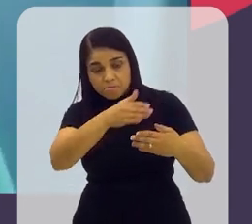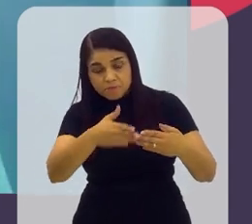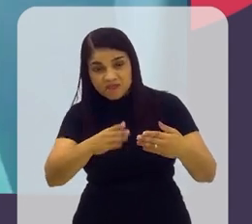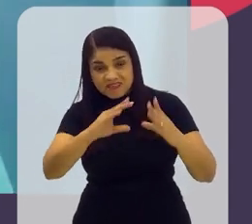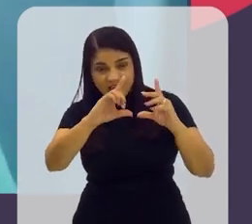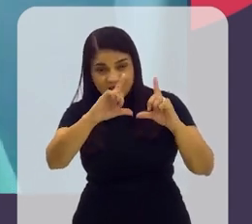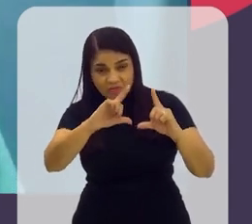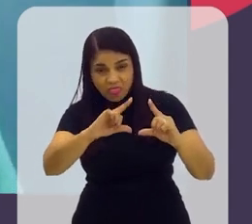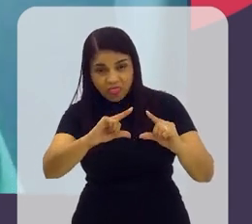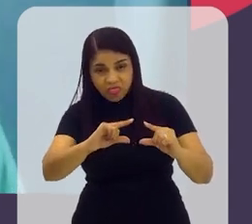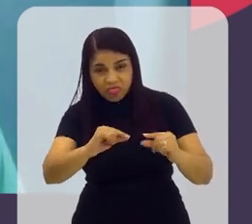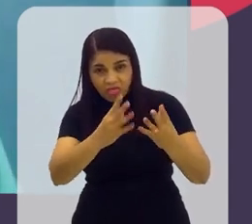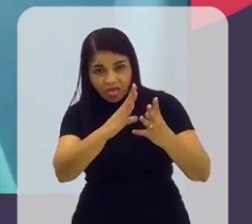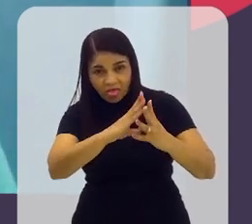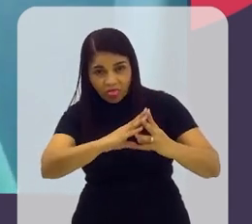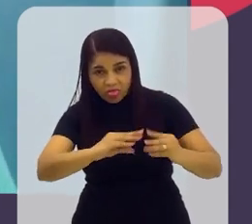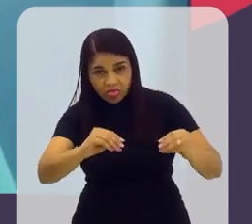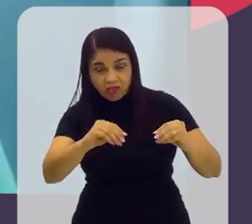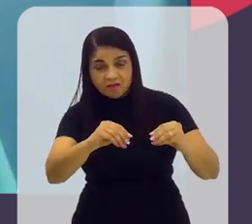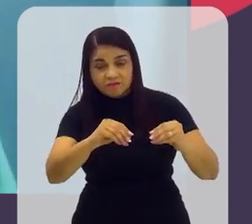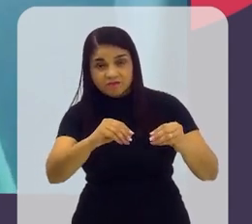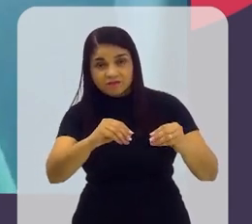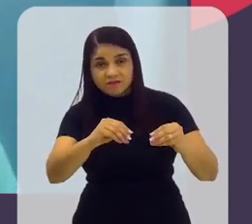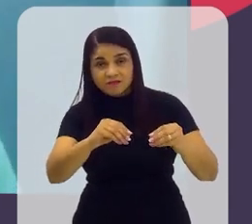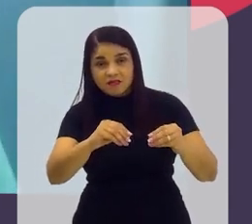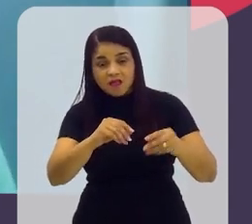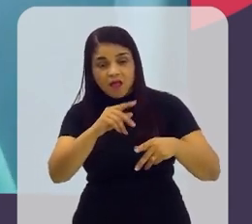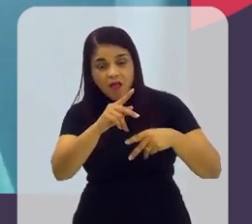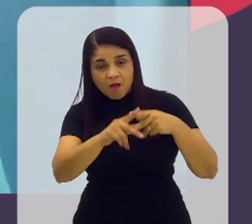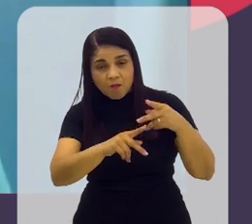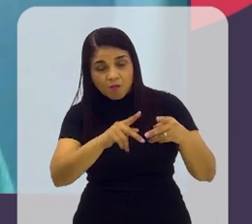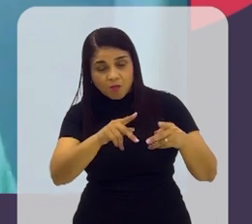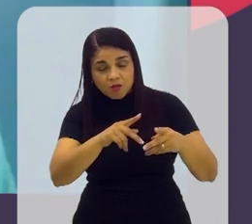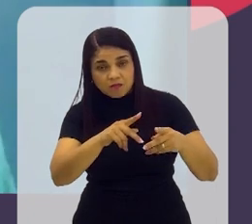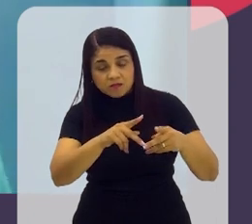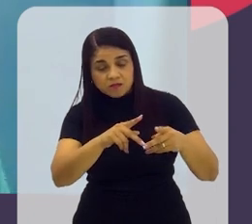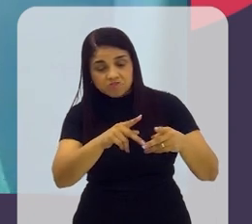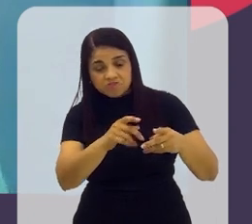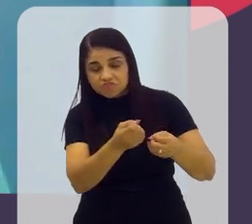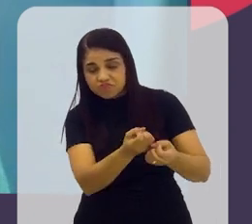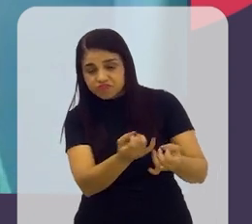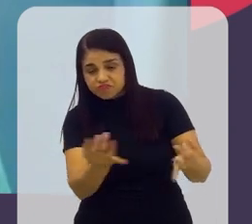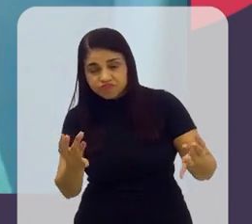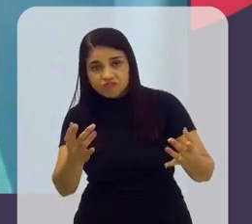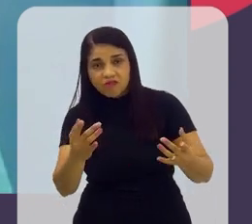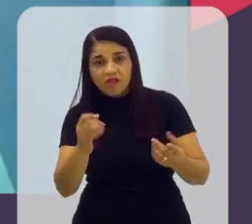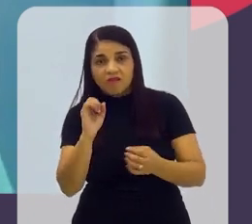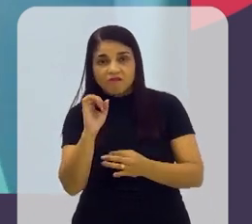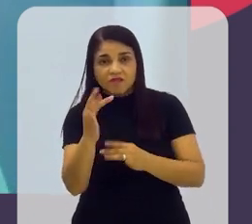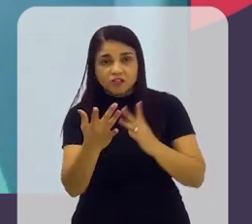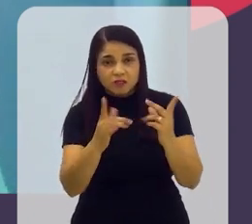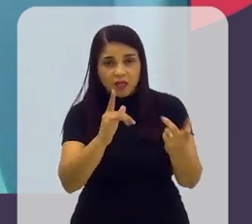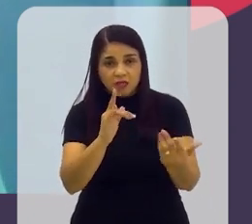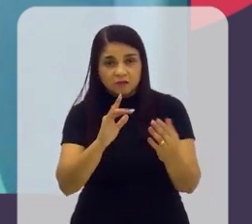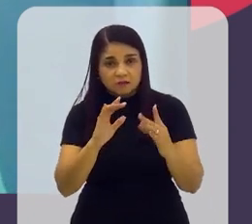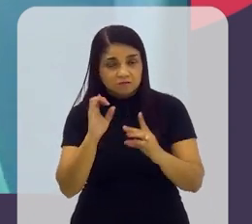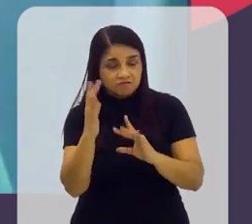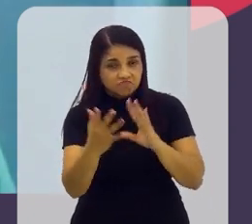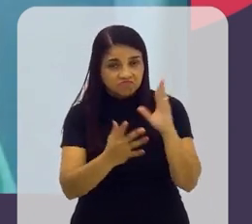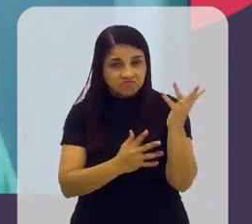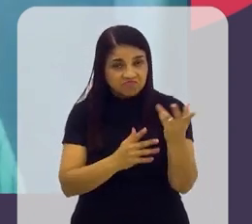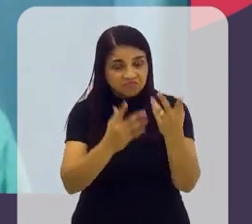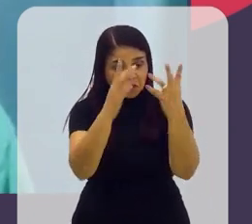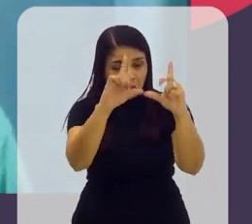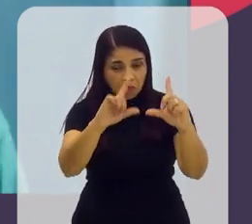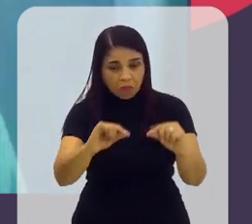dessa umidade ela vai implicar numa redução drástica da população de diversas espécies vegetais. E como consequência disso, a gente